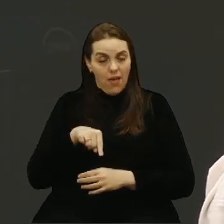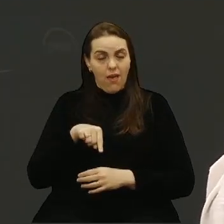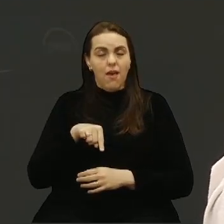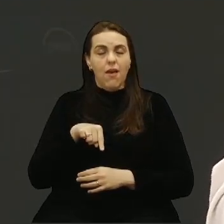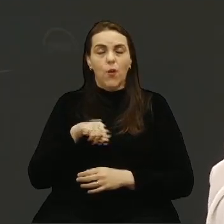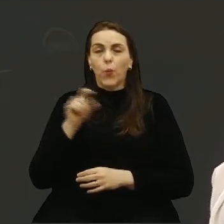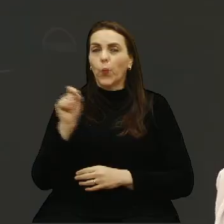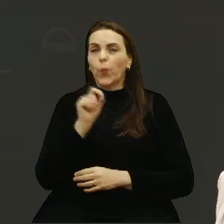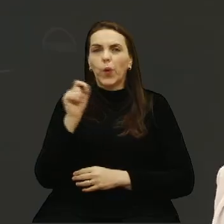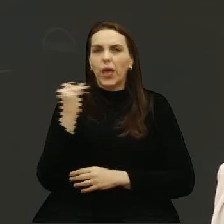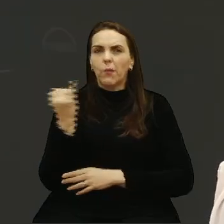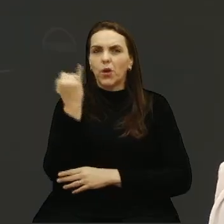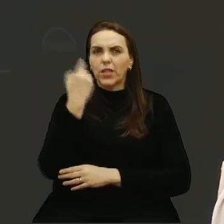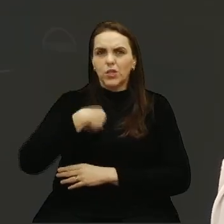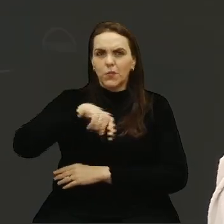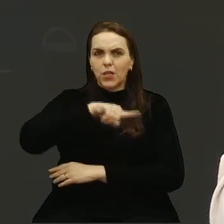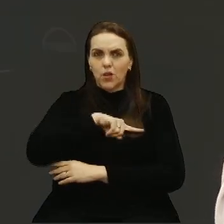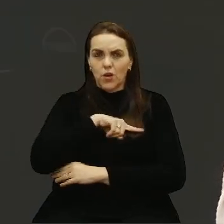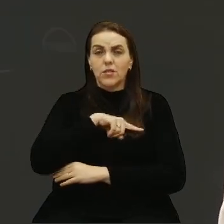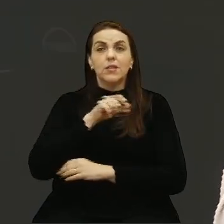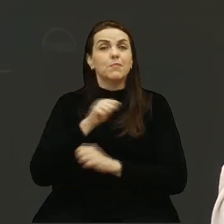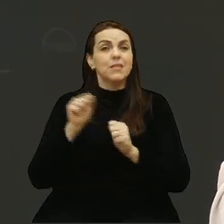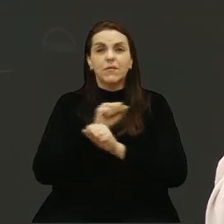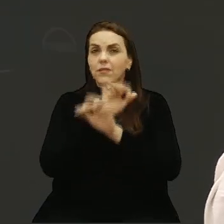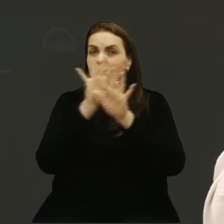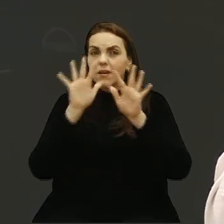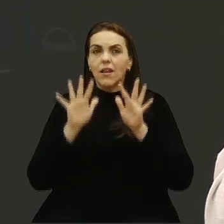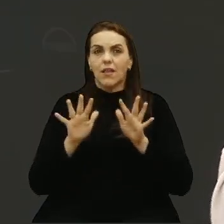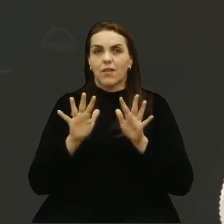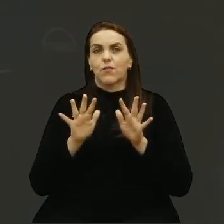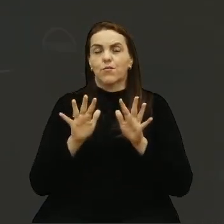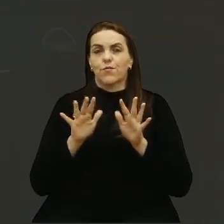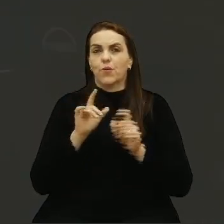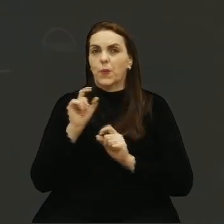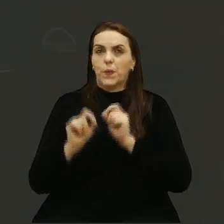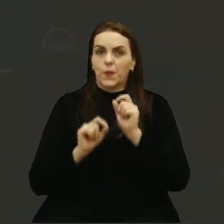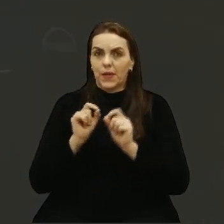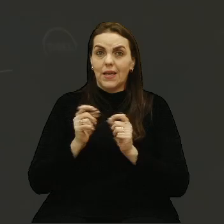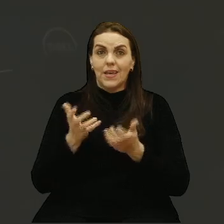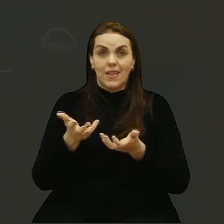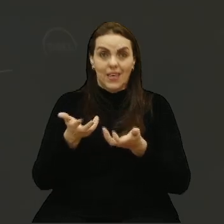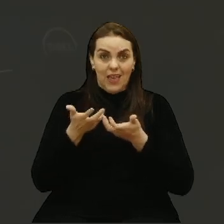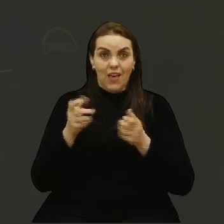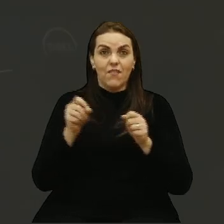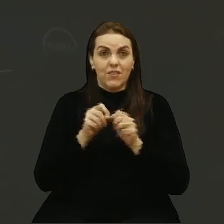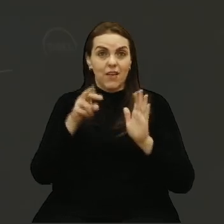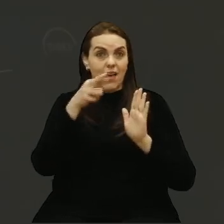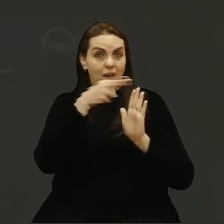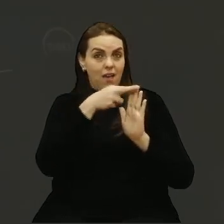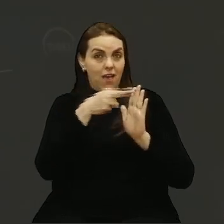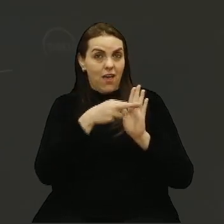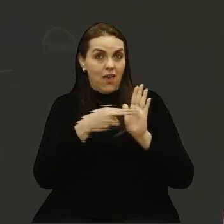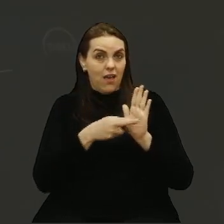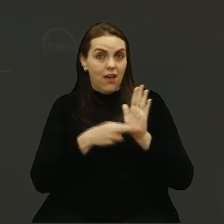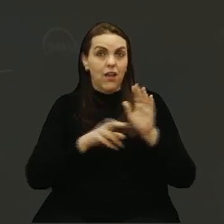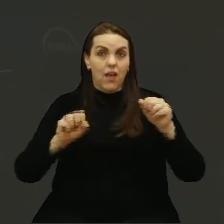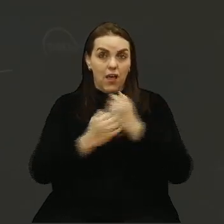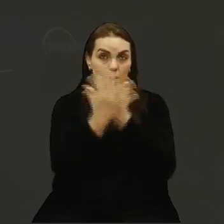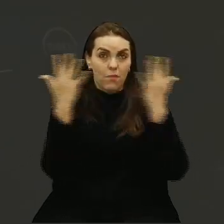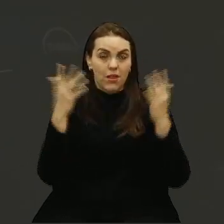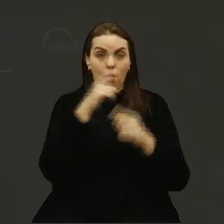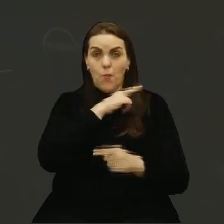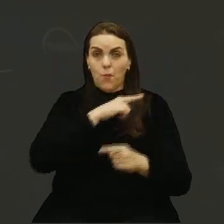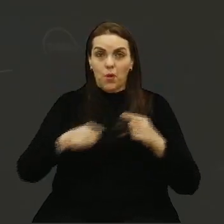nós, e isso precisa ficar claro, é que, se querem fazer um regramento ambiental que proíba a contaminação do